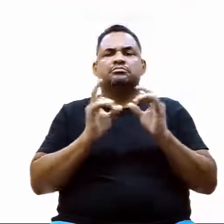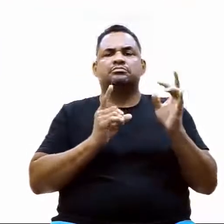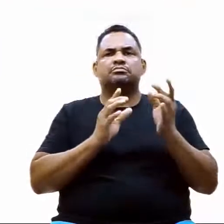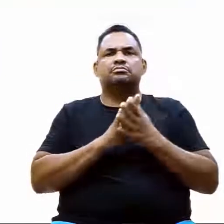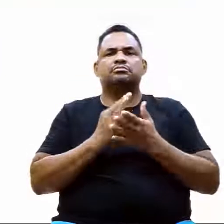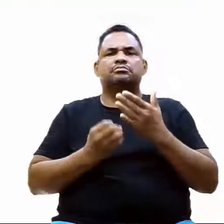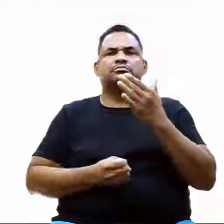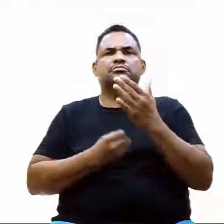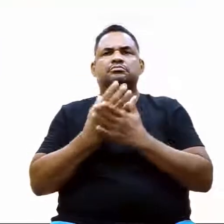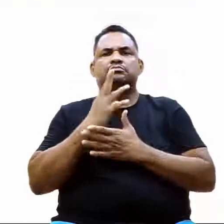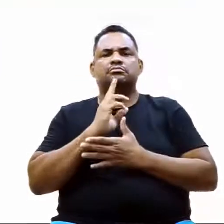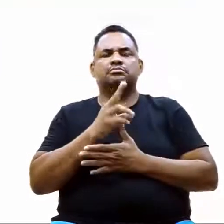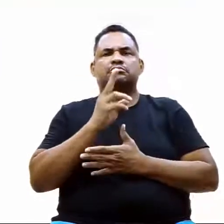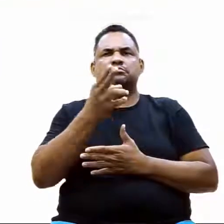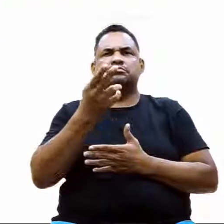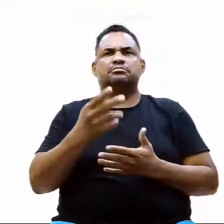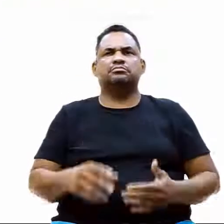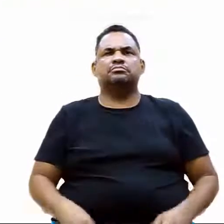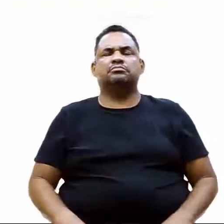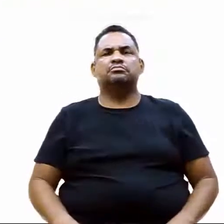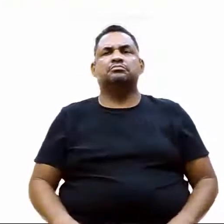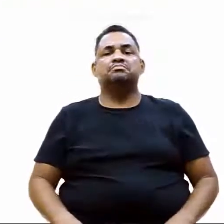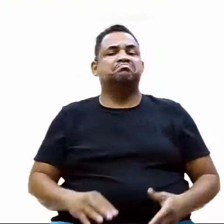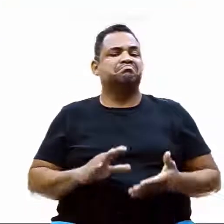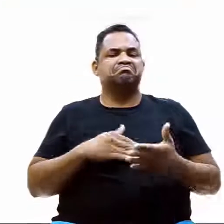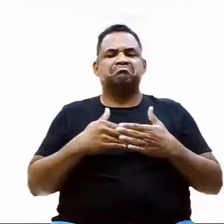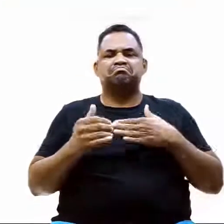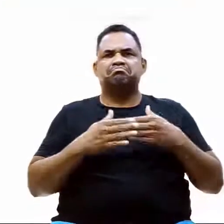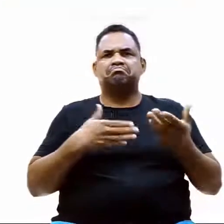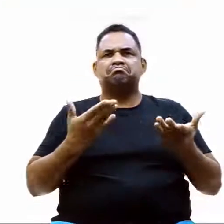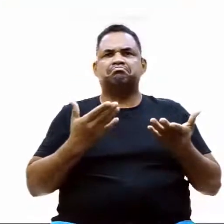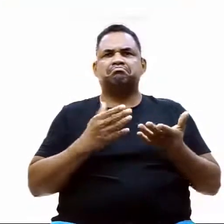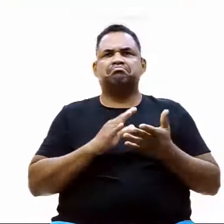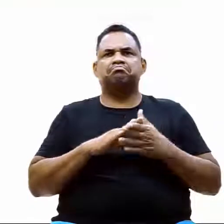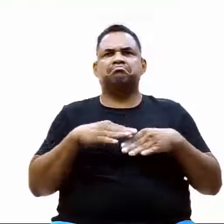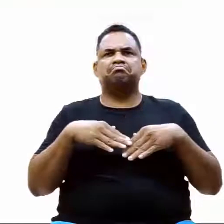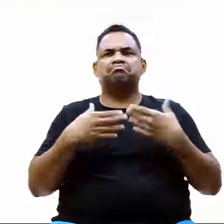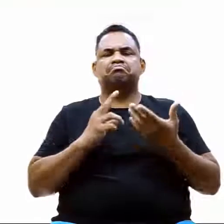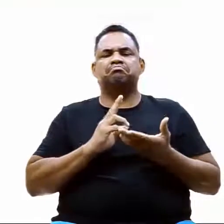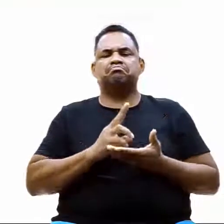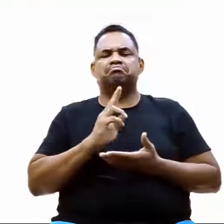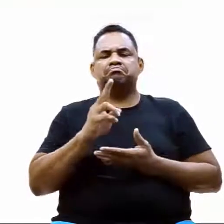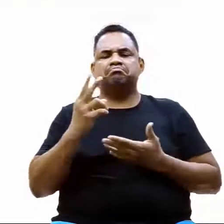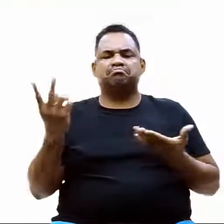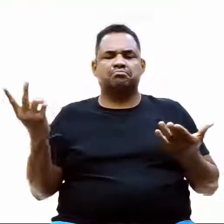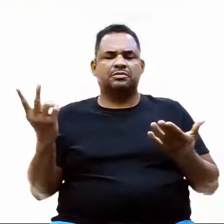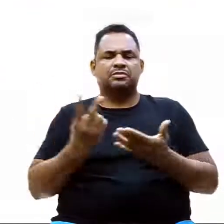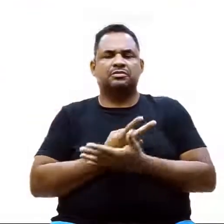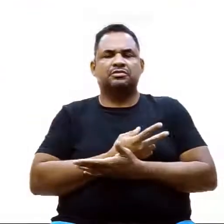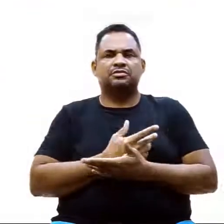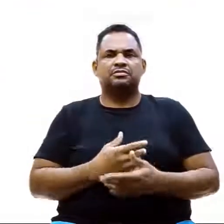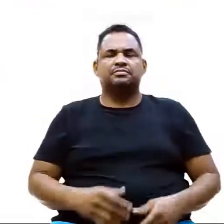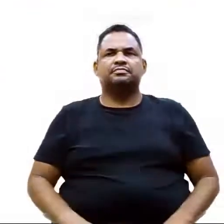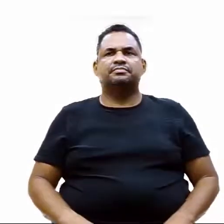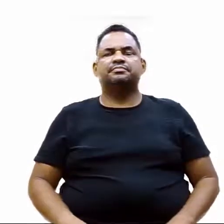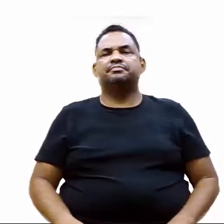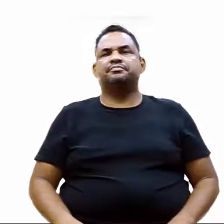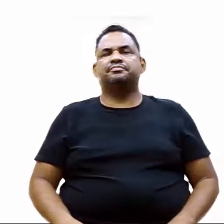é constante, independente de processo de obtenção. Beleza